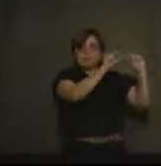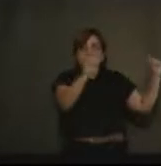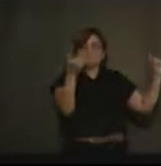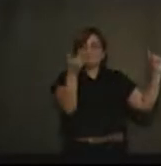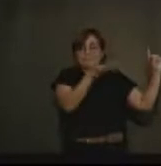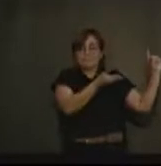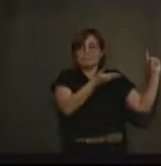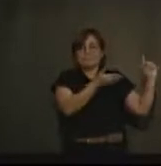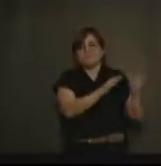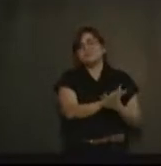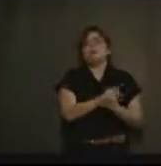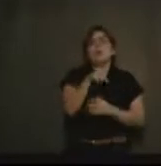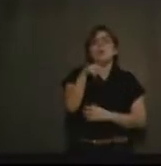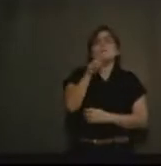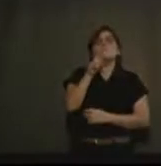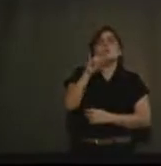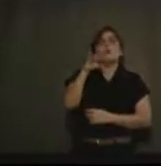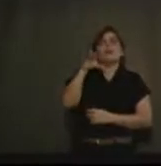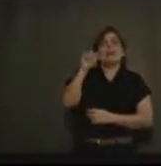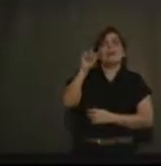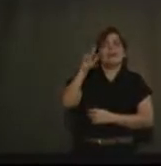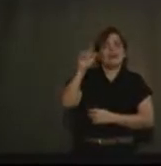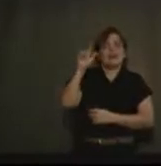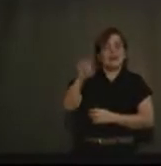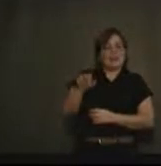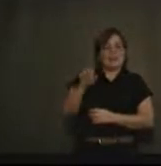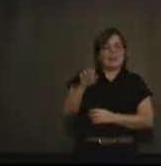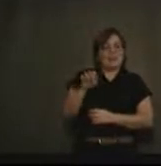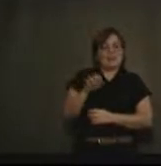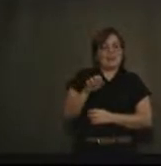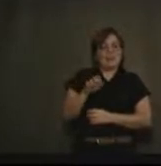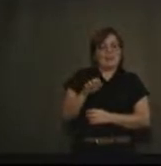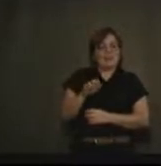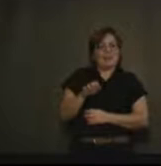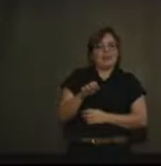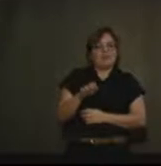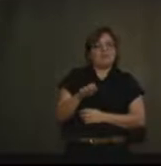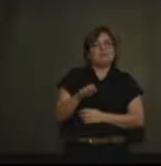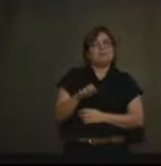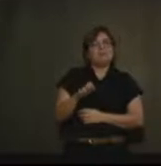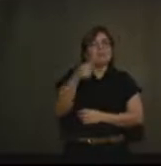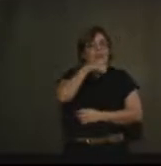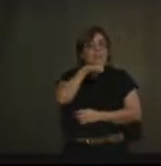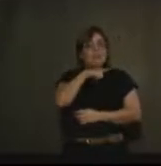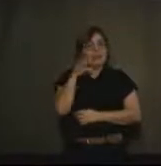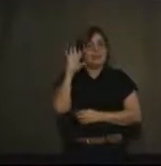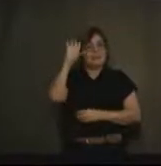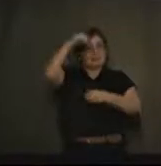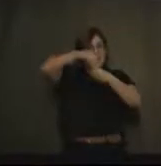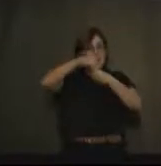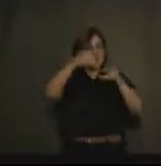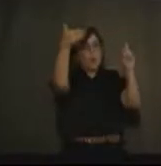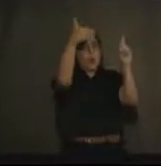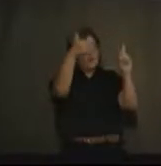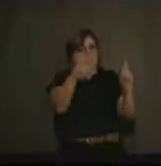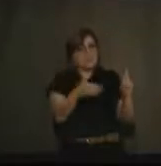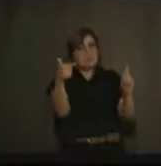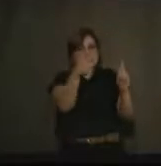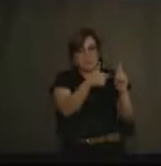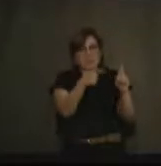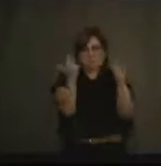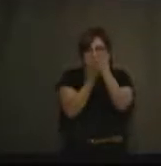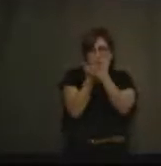de uma pesquisadora bastante distinguida da área de história da matemática, June Barrow Green, esteve no Rio de Janeiro